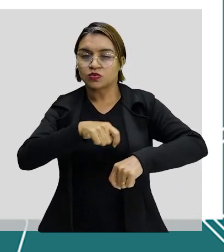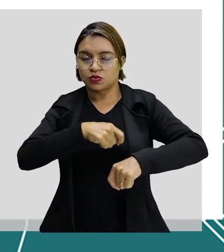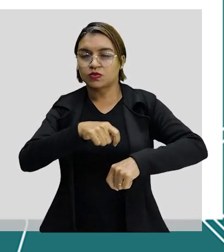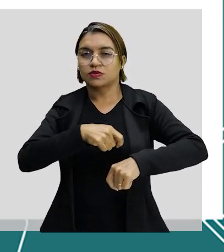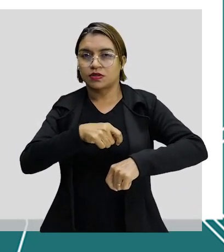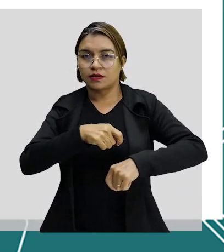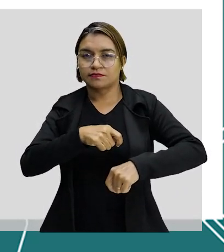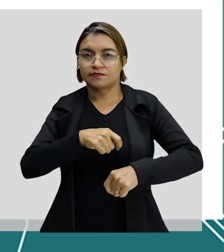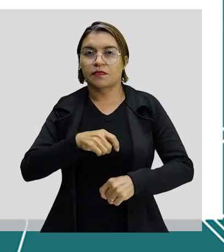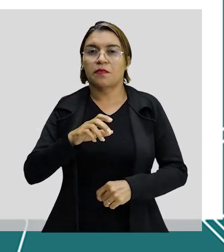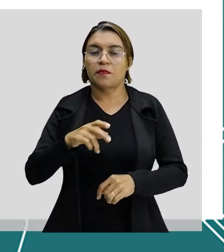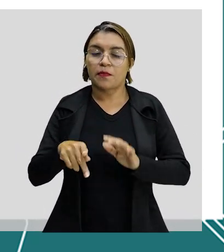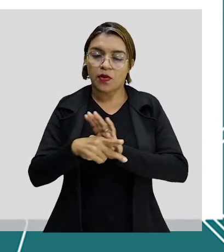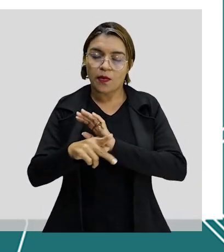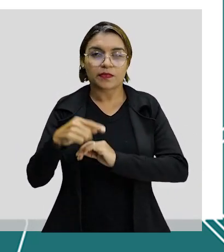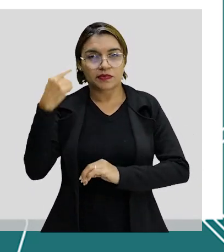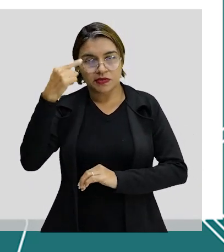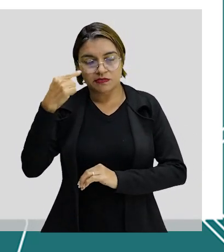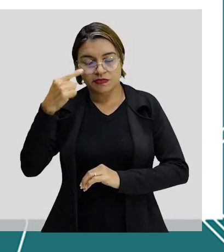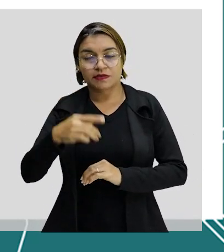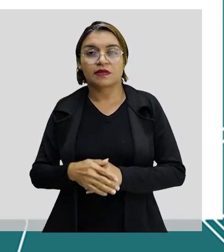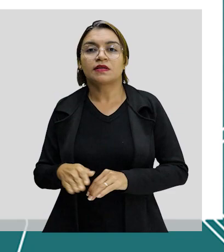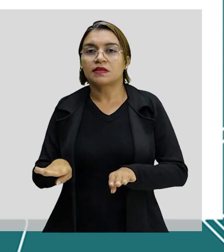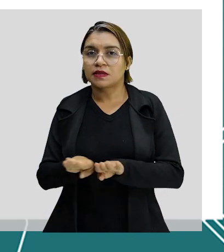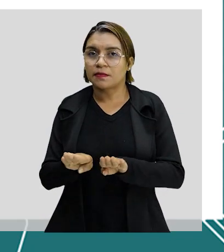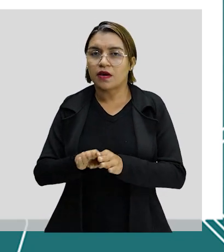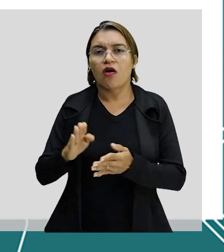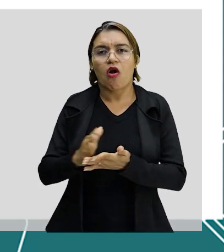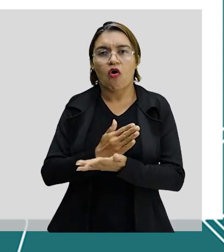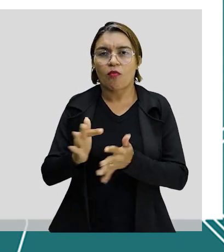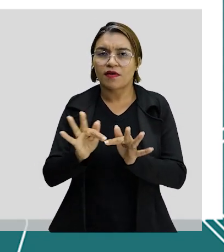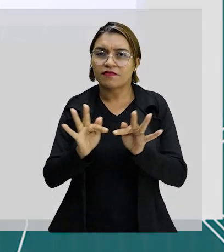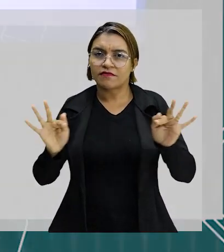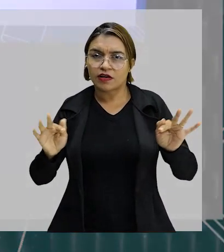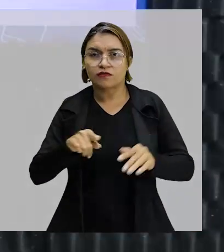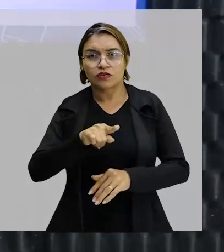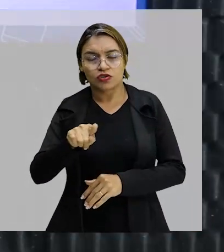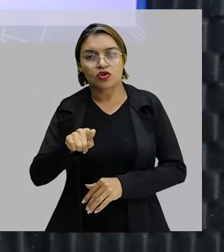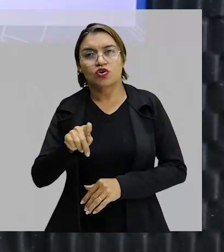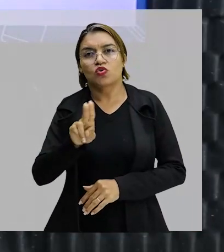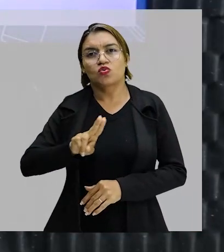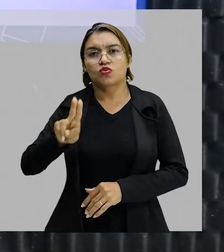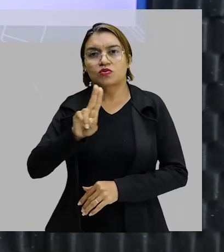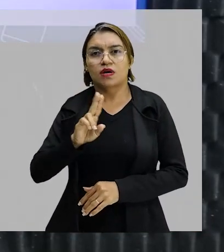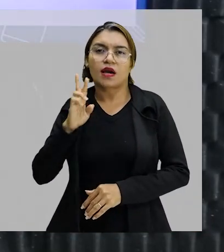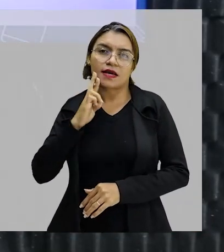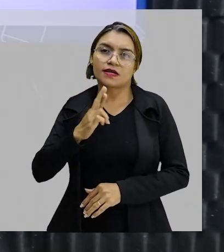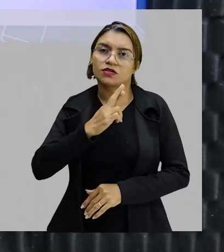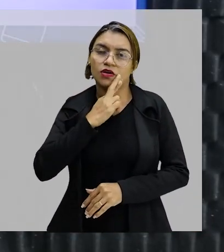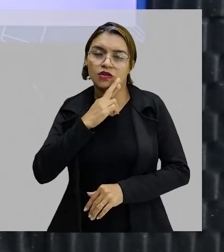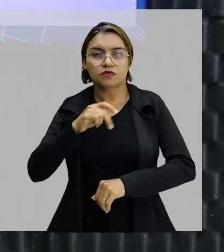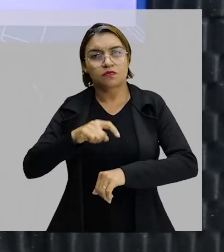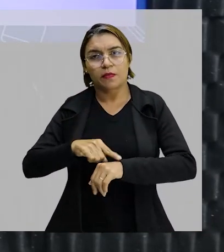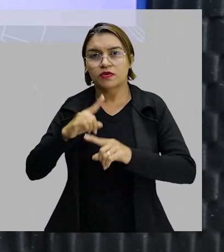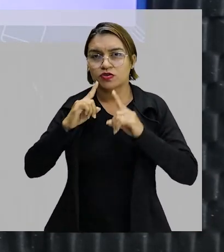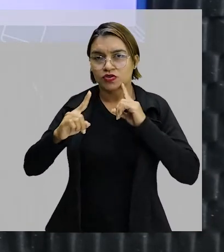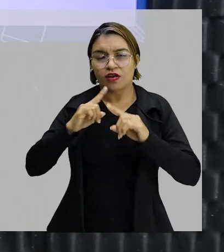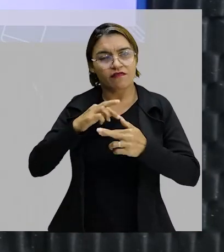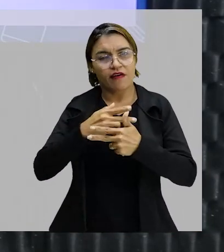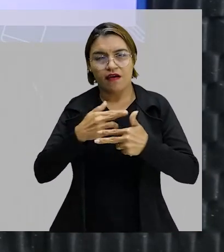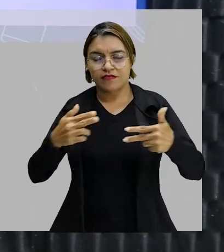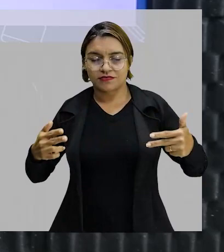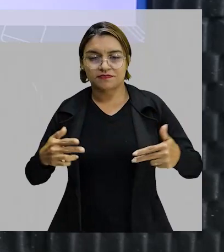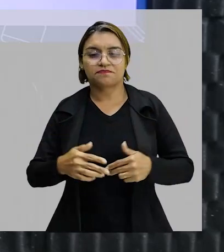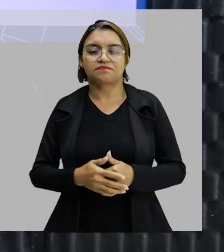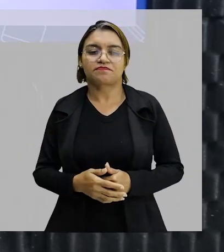culinária regional da Espanha e algumas frases em espanhol que você pode utilizar no restaurante, situações e diálogos diversos,